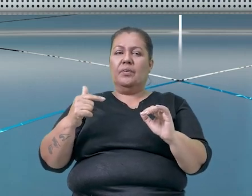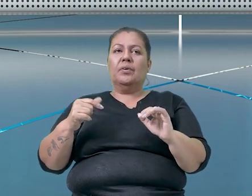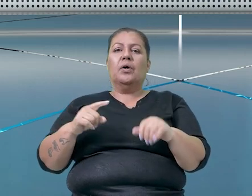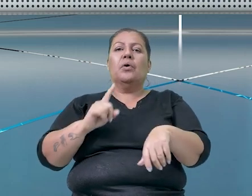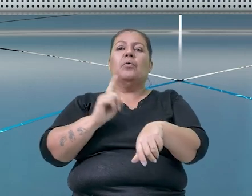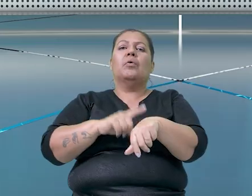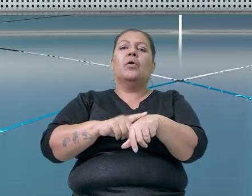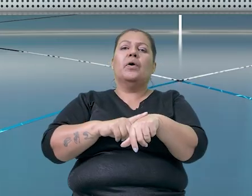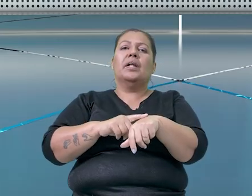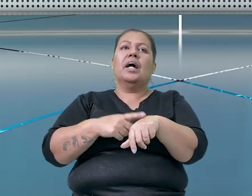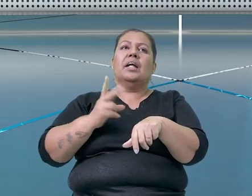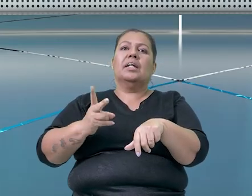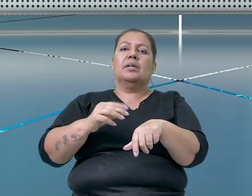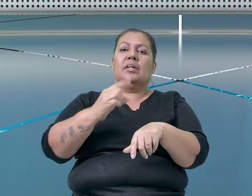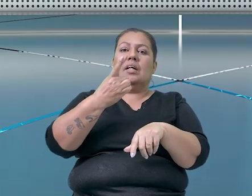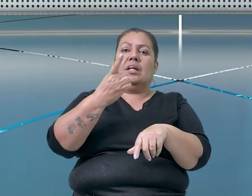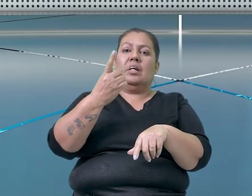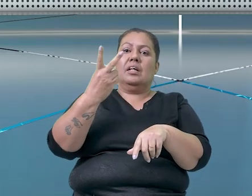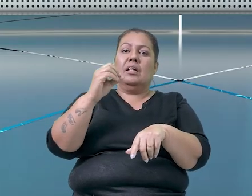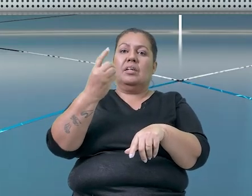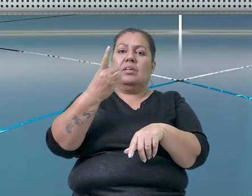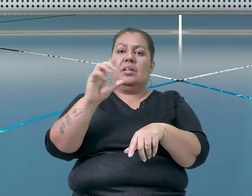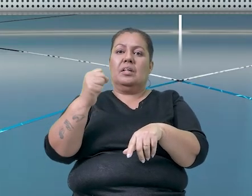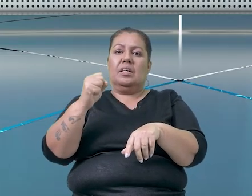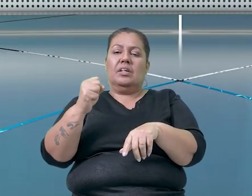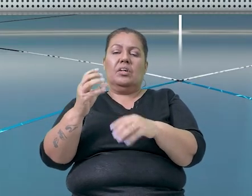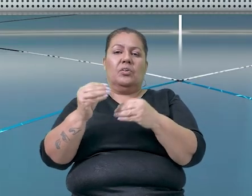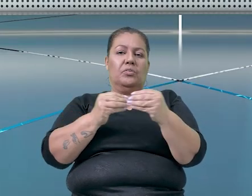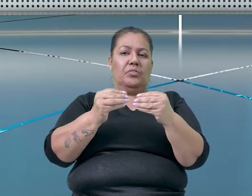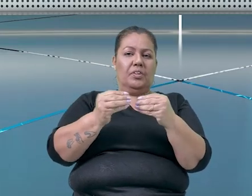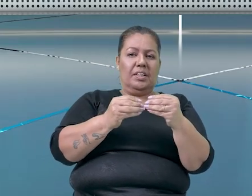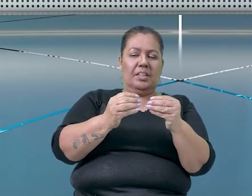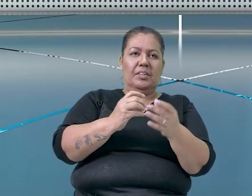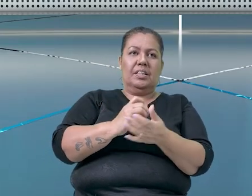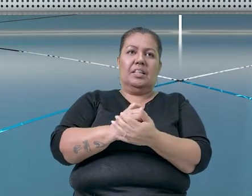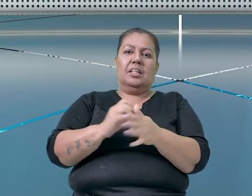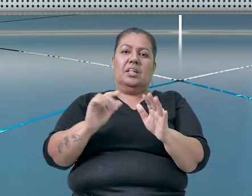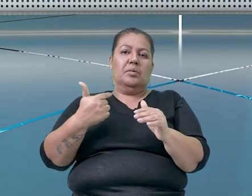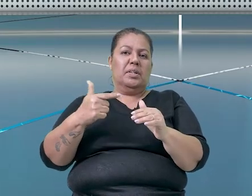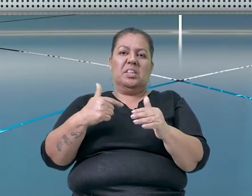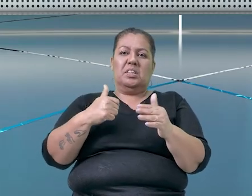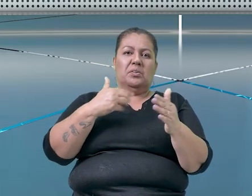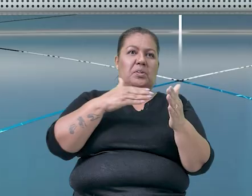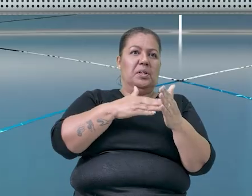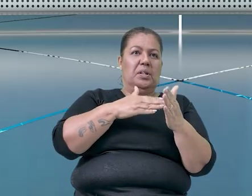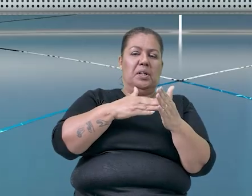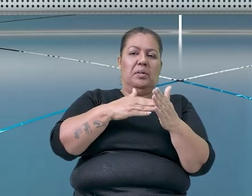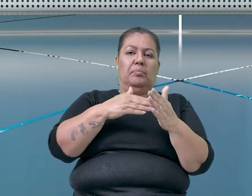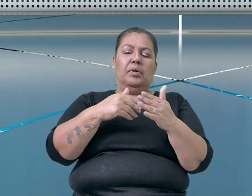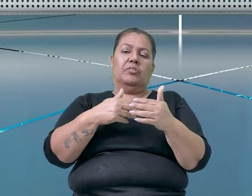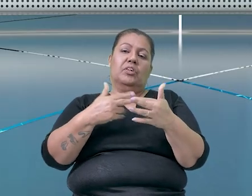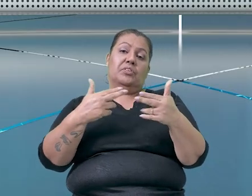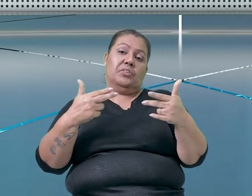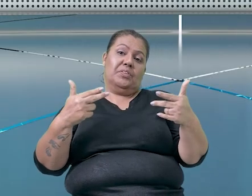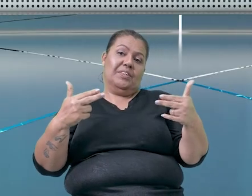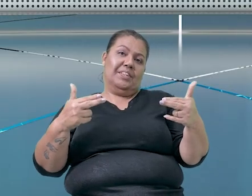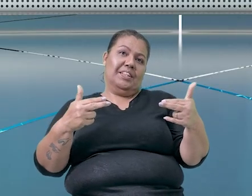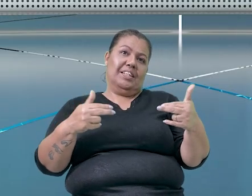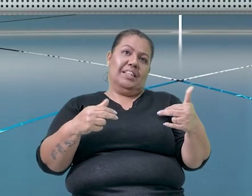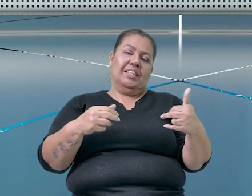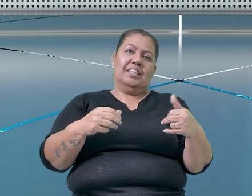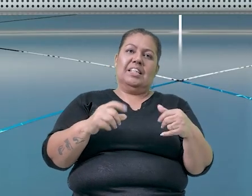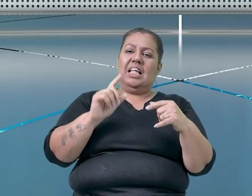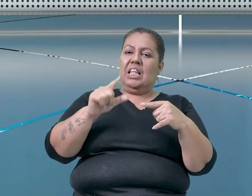exibição era fixo até 2018, quando foi flexibilizado. Mas isso não impede que ações envolvendo a questão